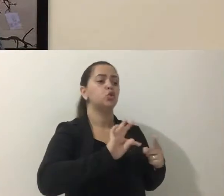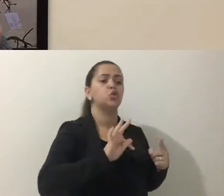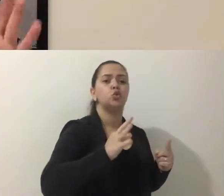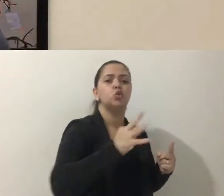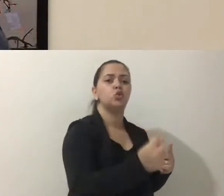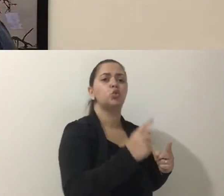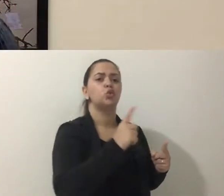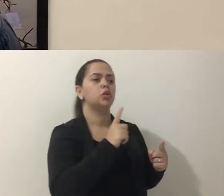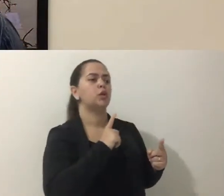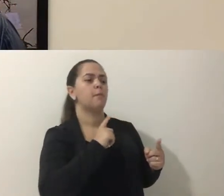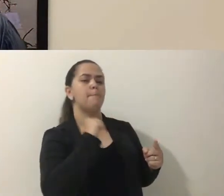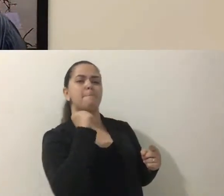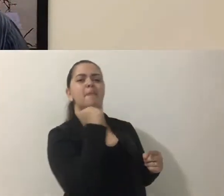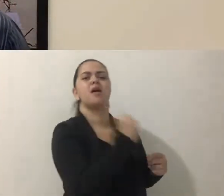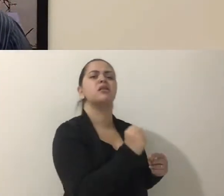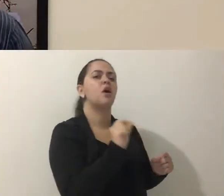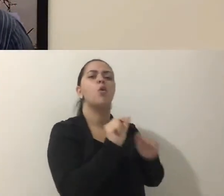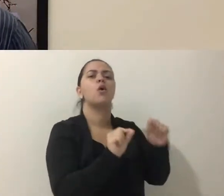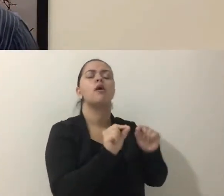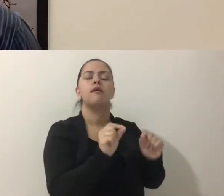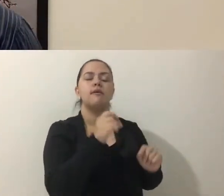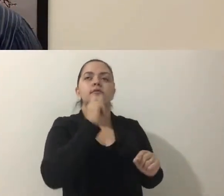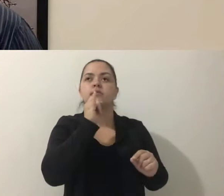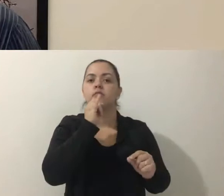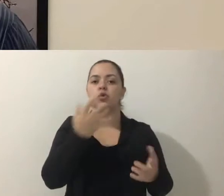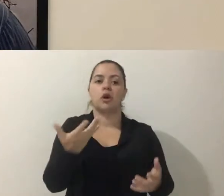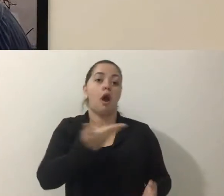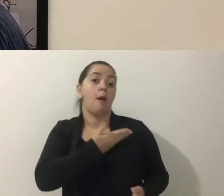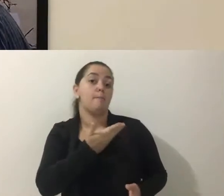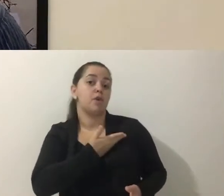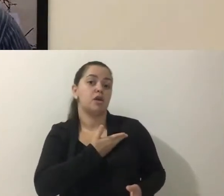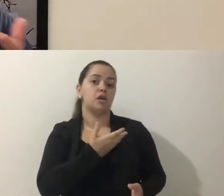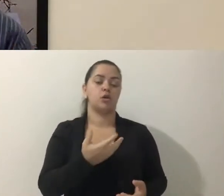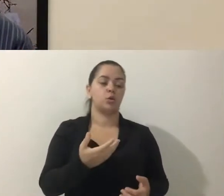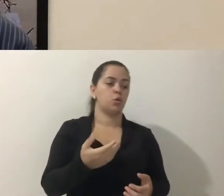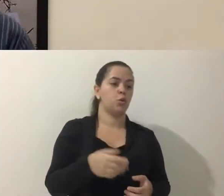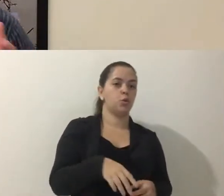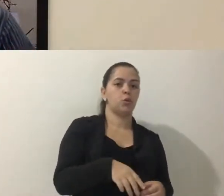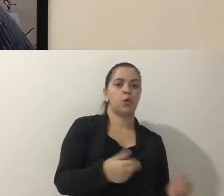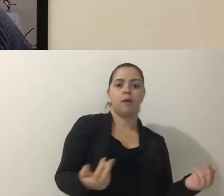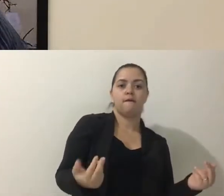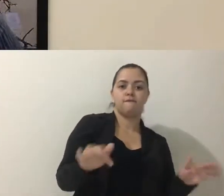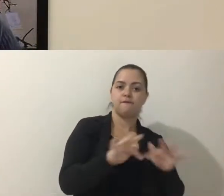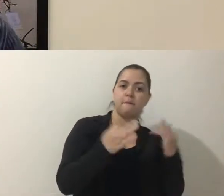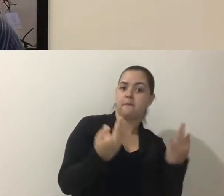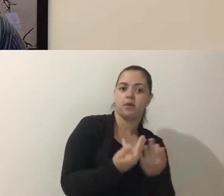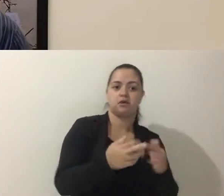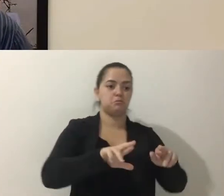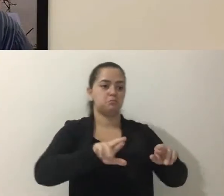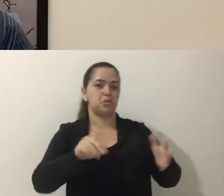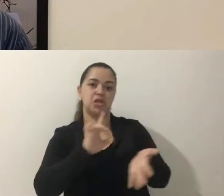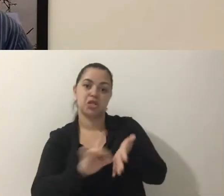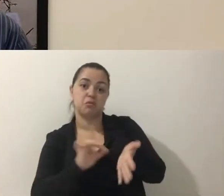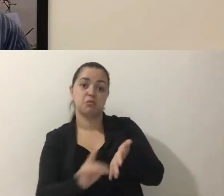tudo que está relacionado a esse mandamento. Em relação aos nossos amigos, irmãos e inimigos, ele fala que